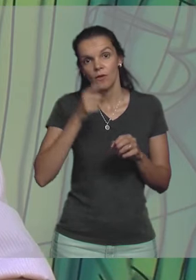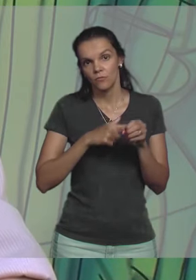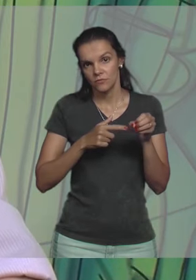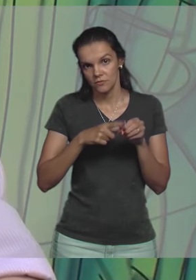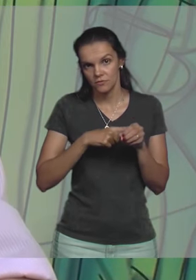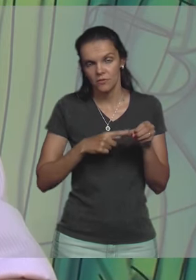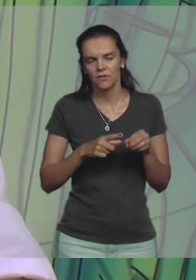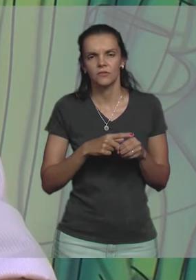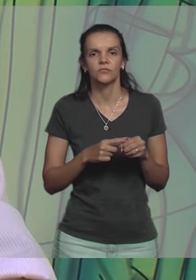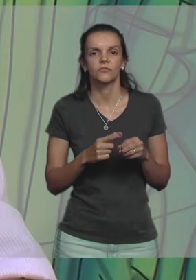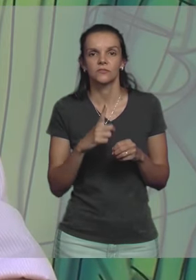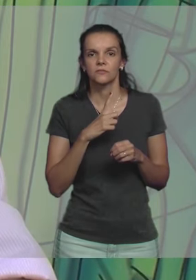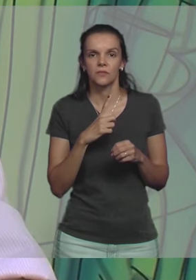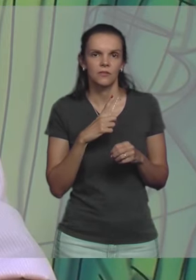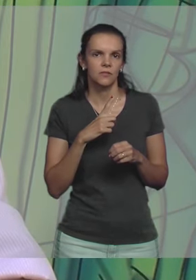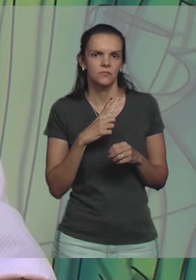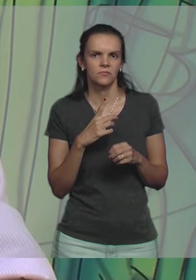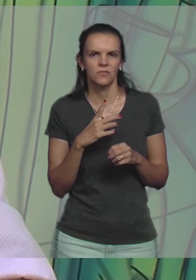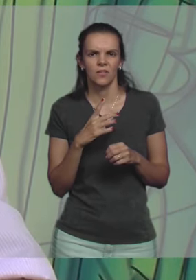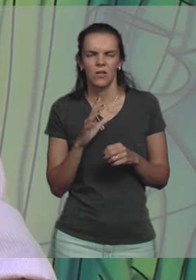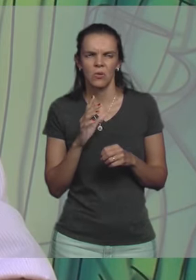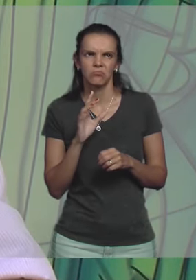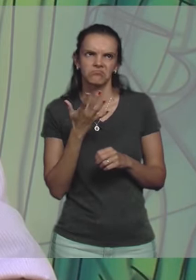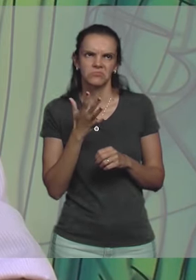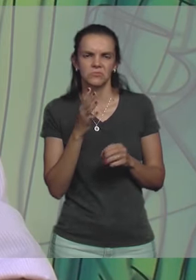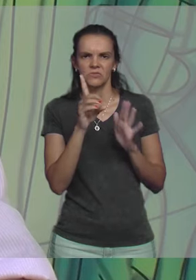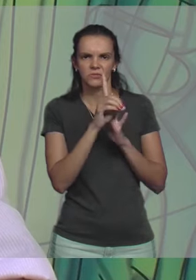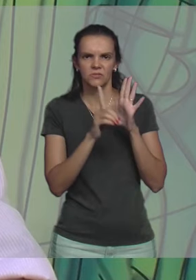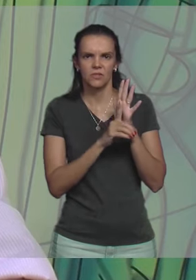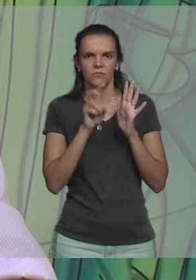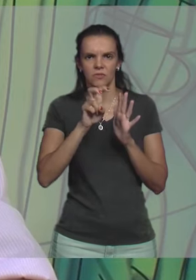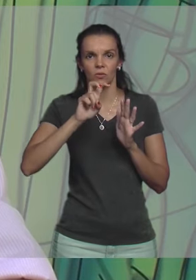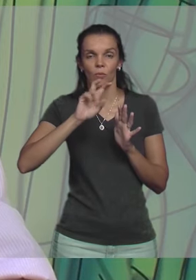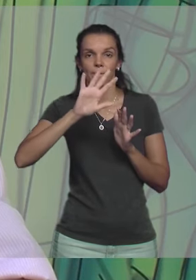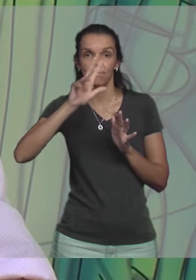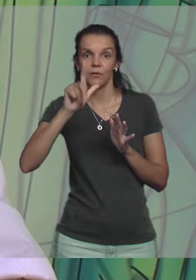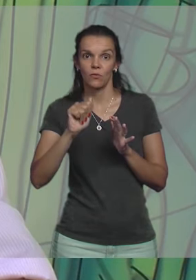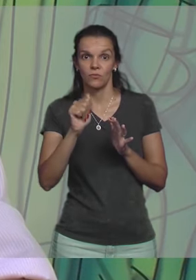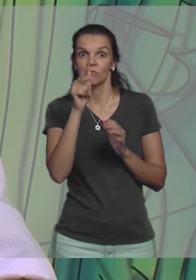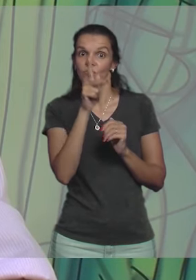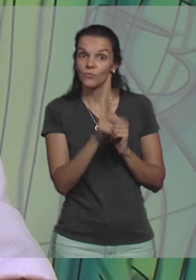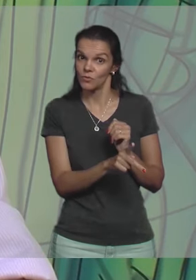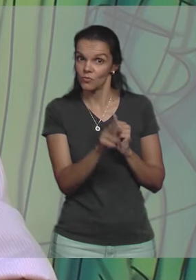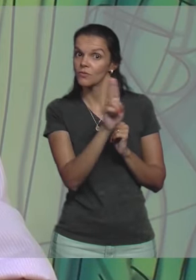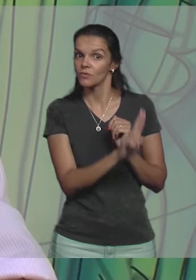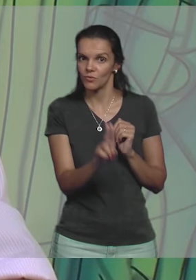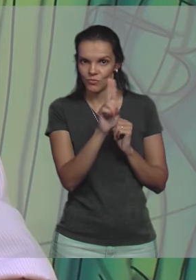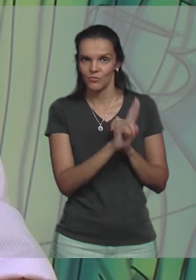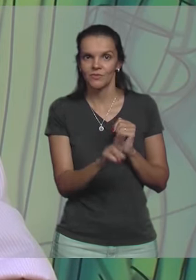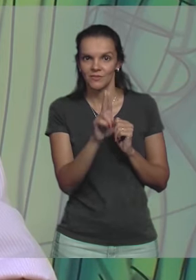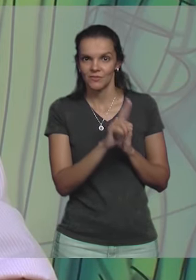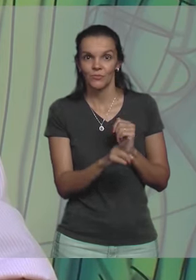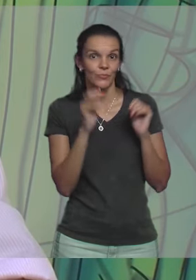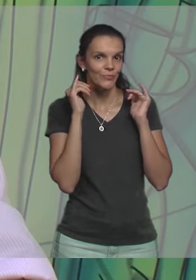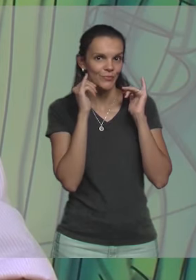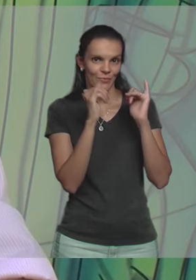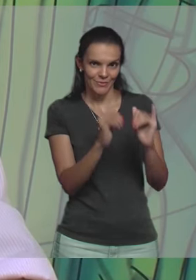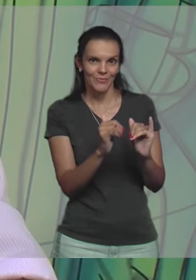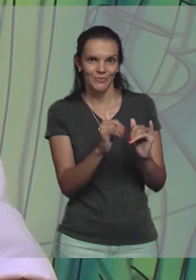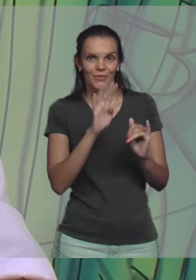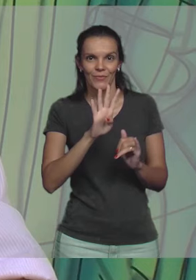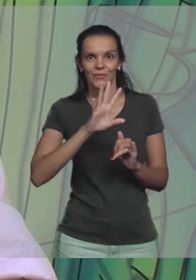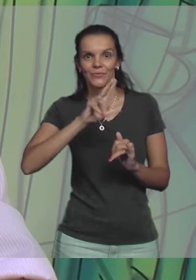cidade, nós temos, segundo os últimos dados aí, 5 milhões de pessoas usando transporte por ônibus,